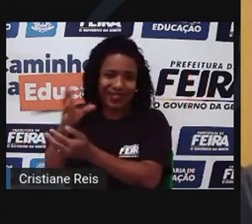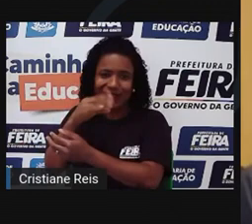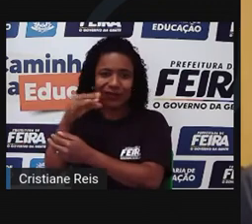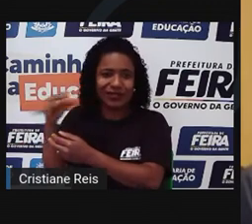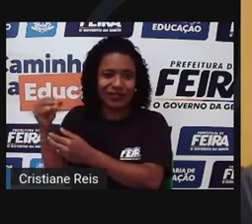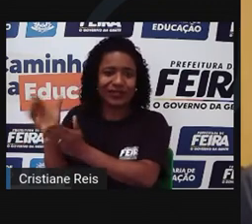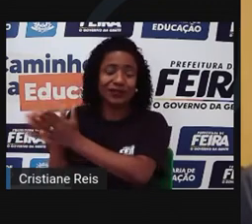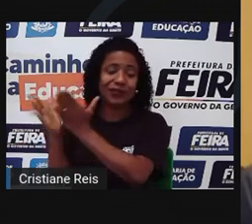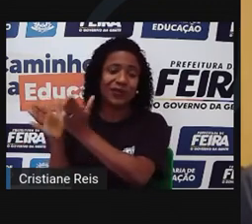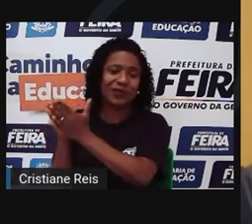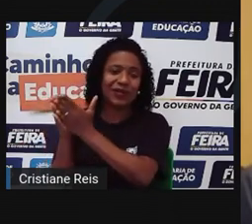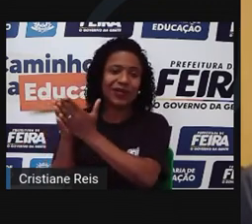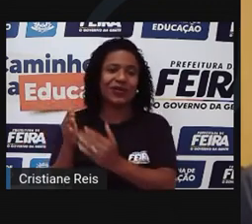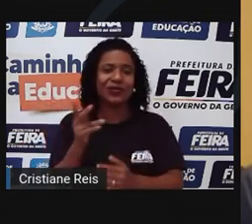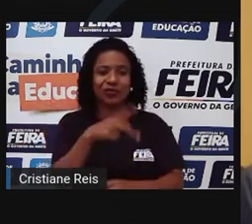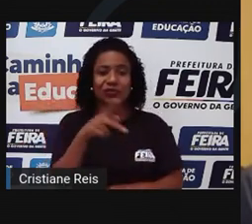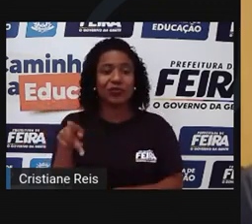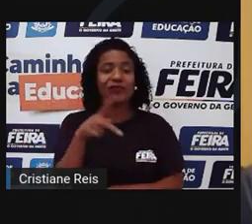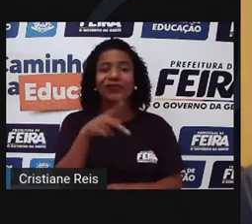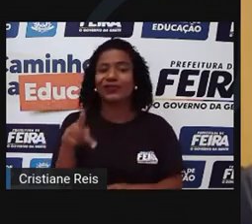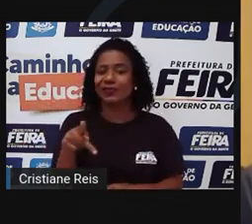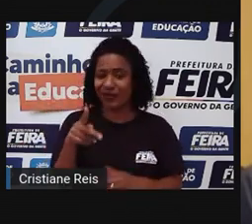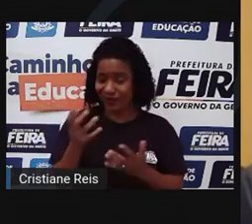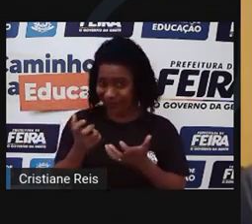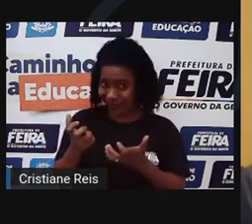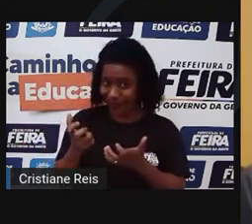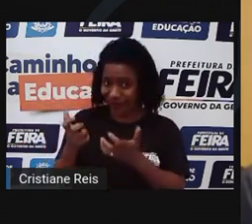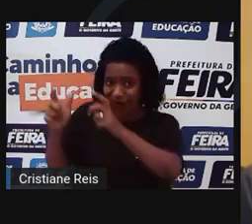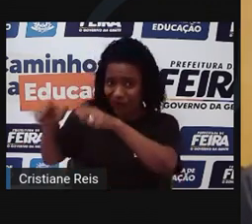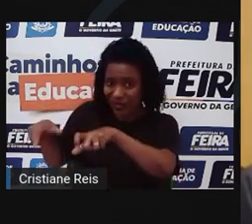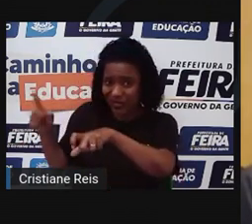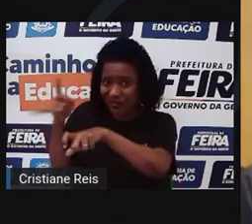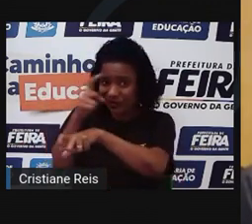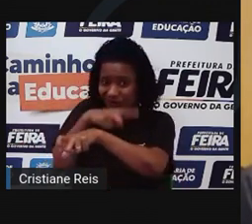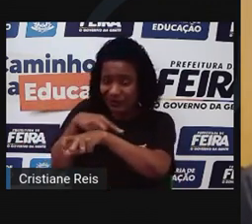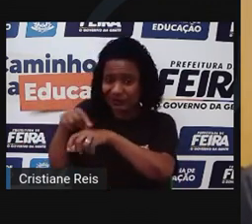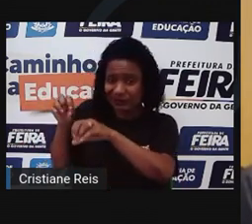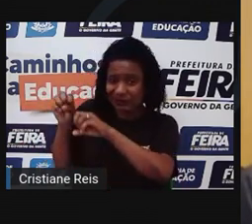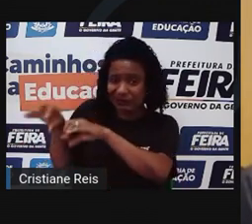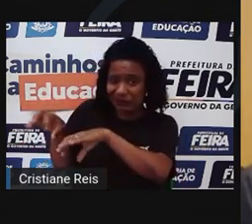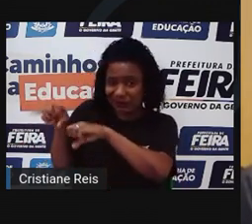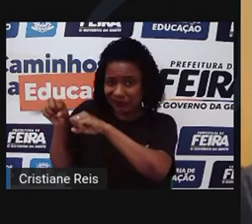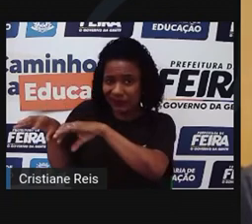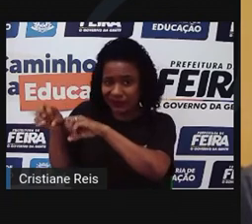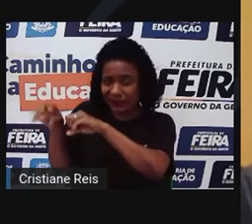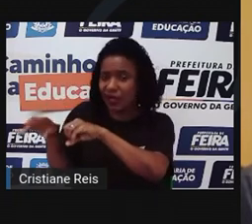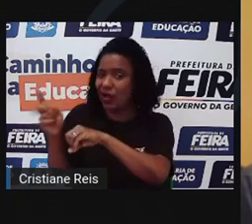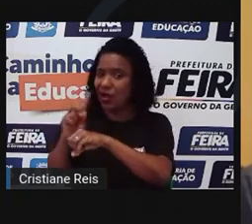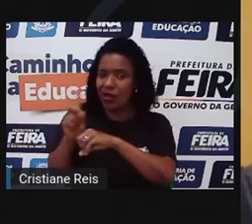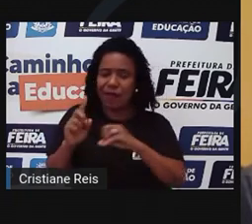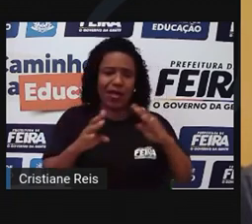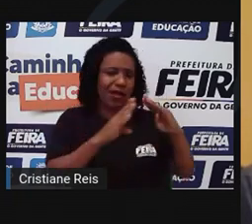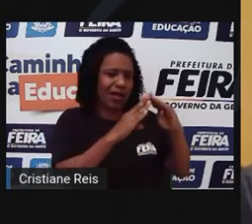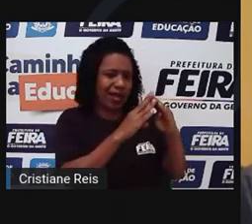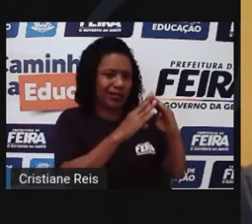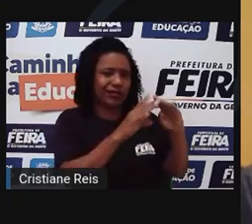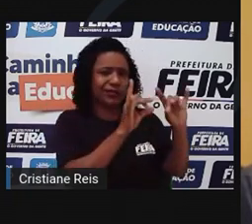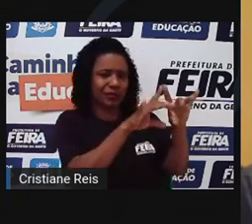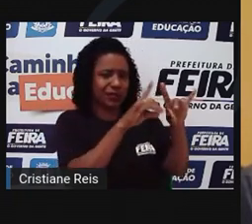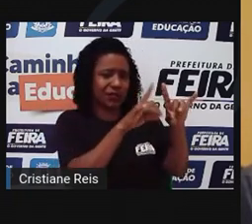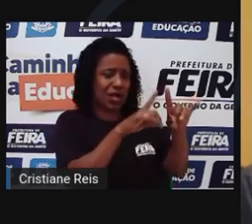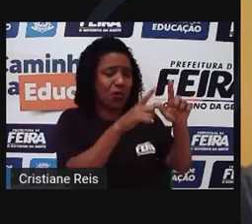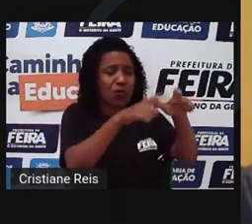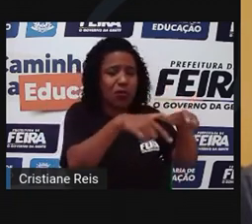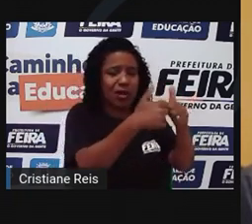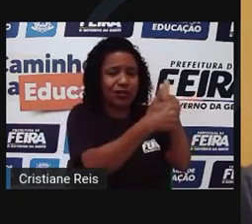querem isso, porque os professores querem, à medida que progredem na carreira, trabalhar mais perto de onde moram, por exemplo. Então, não